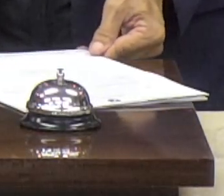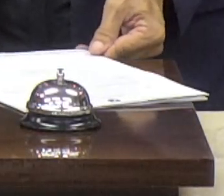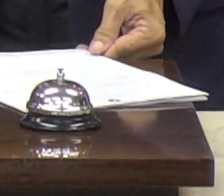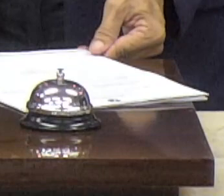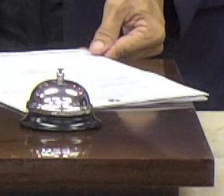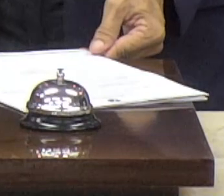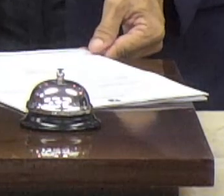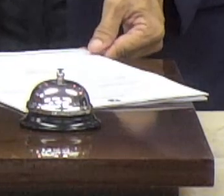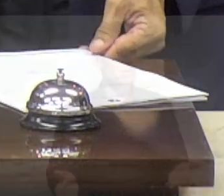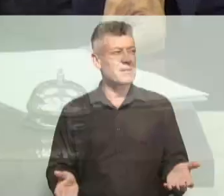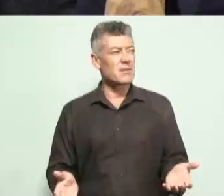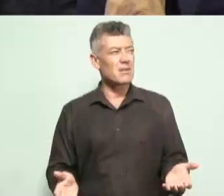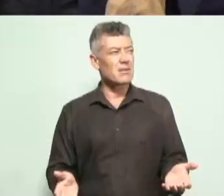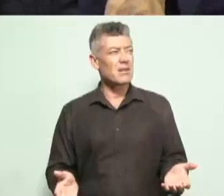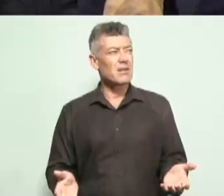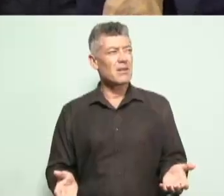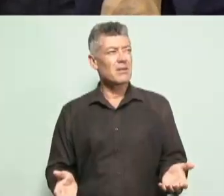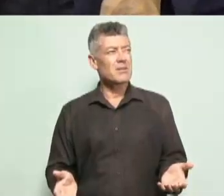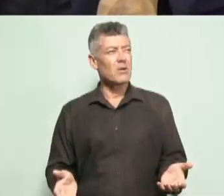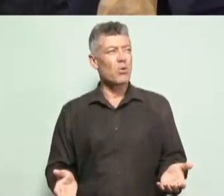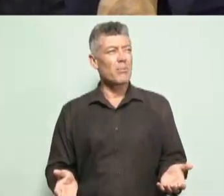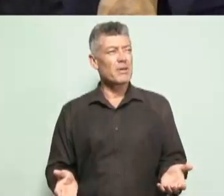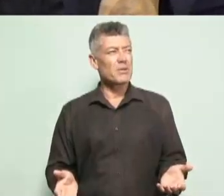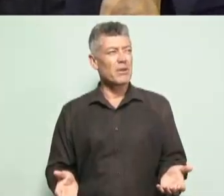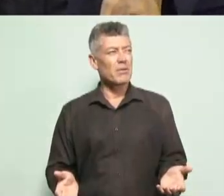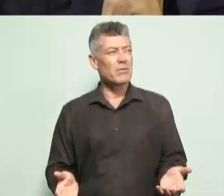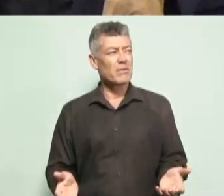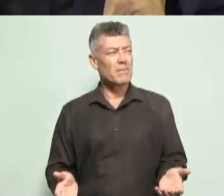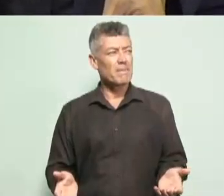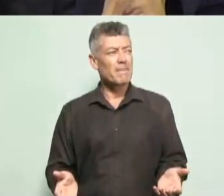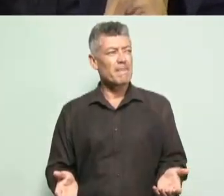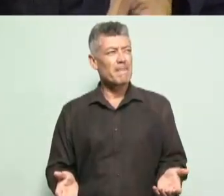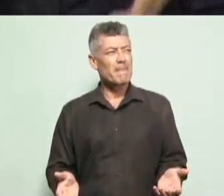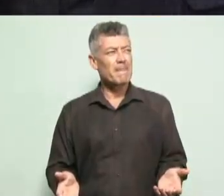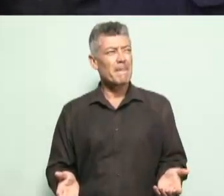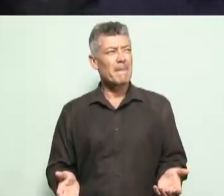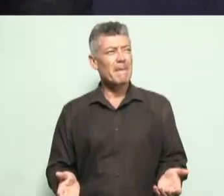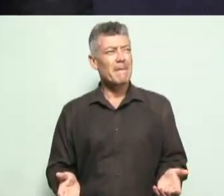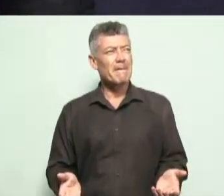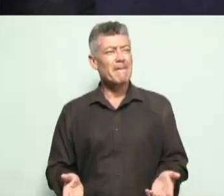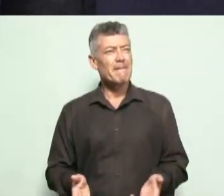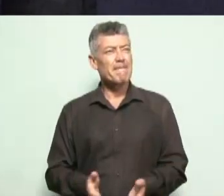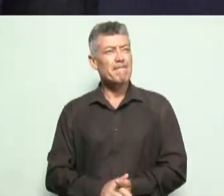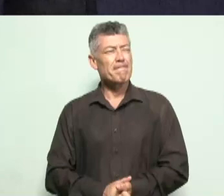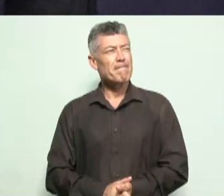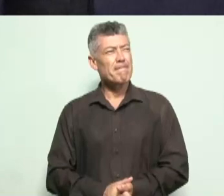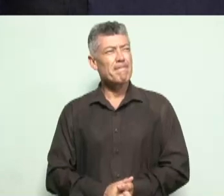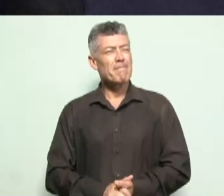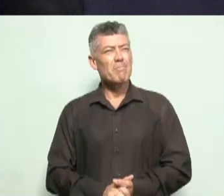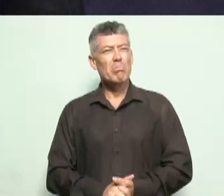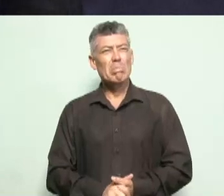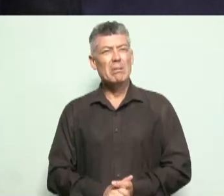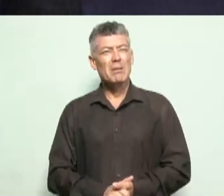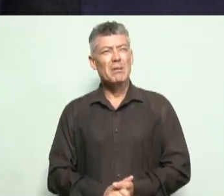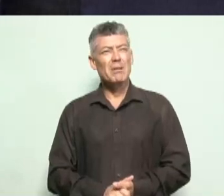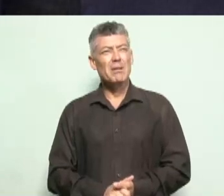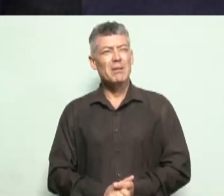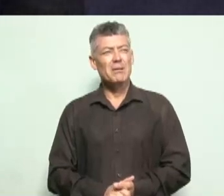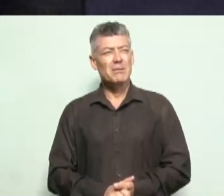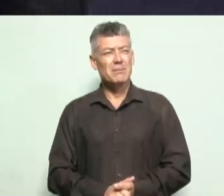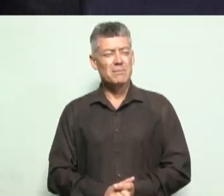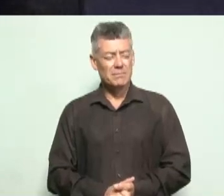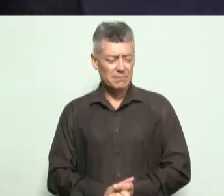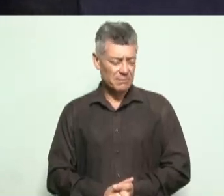Bom dia a todos e a todos. Nos termos do artigo 103 do Regimento Interno, declaro aberta a 30ª sessão ordinária da 4ª